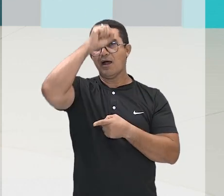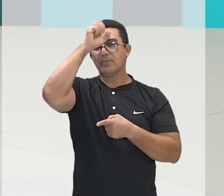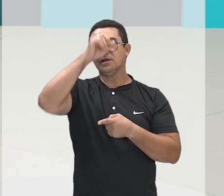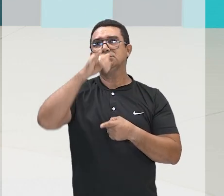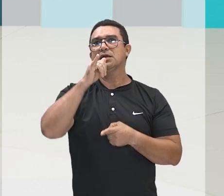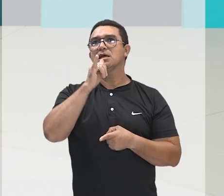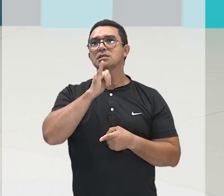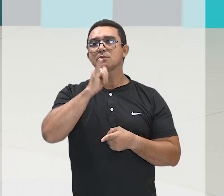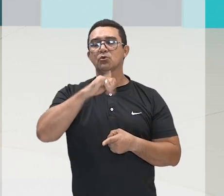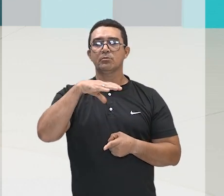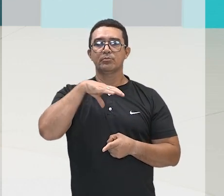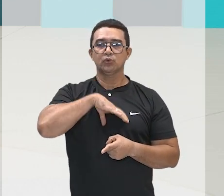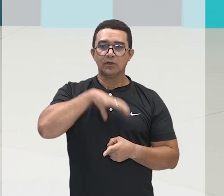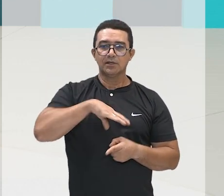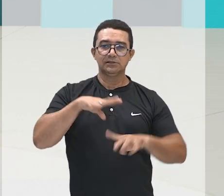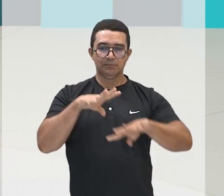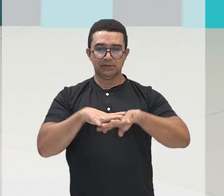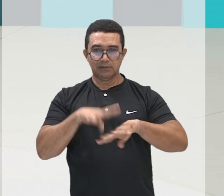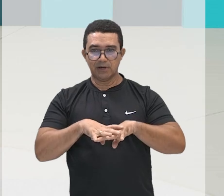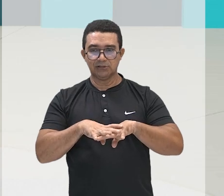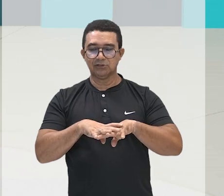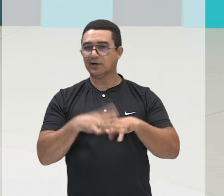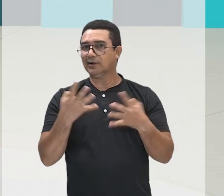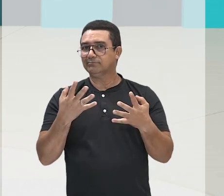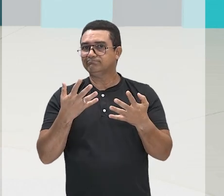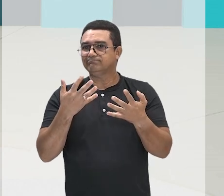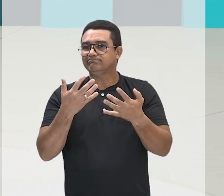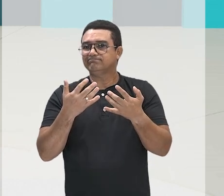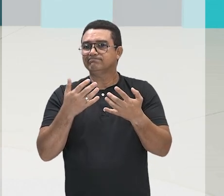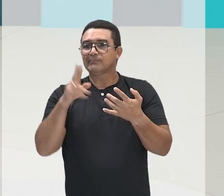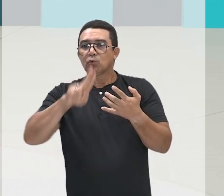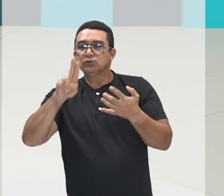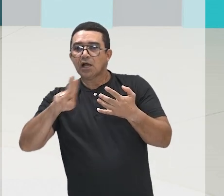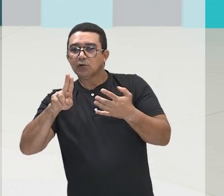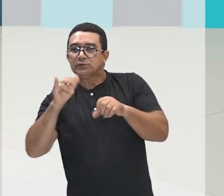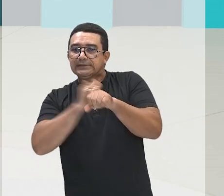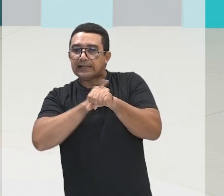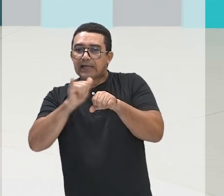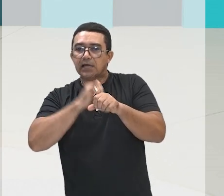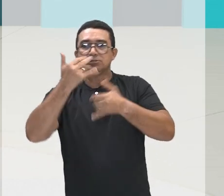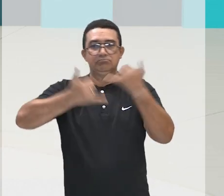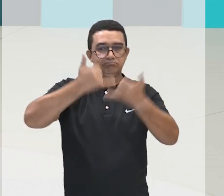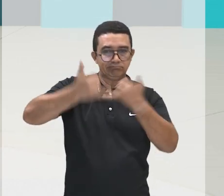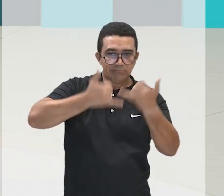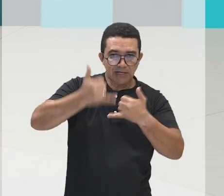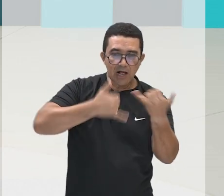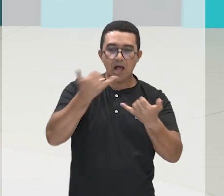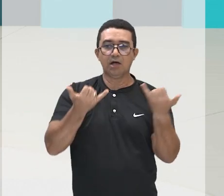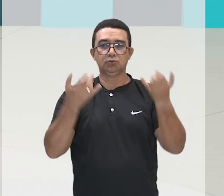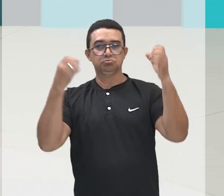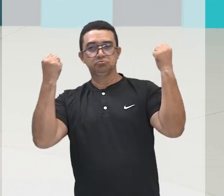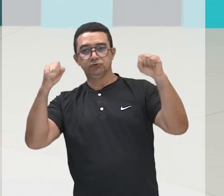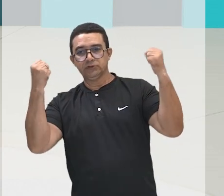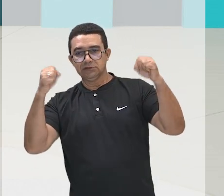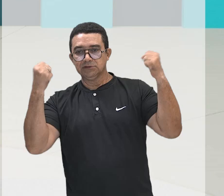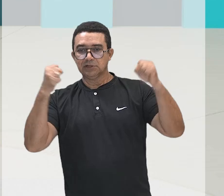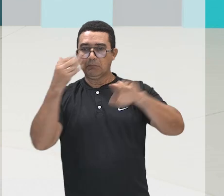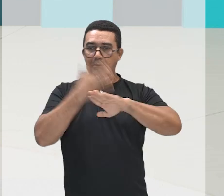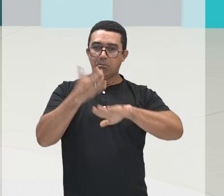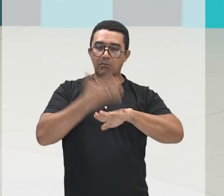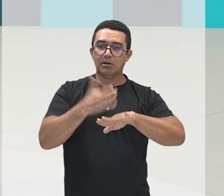exemplo, português, matemática, jogando, brincando, praticando alguma atividade